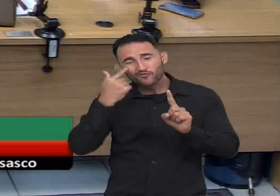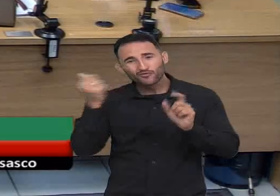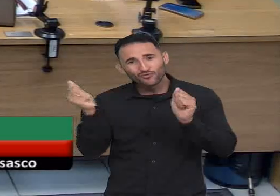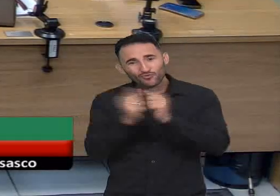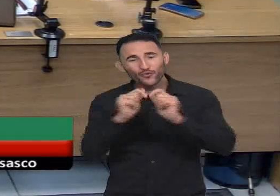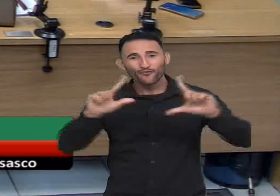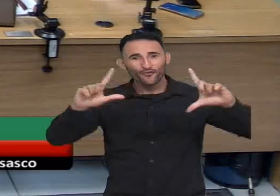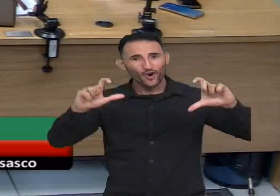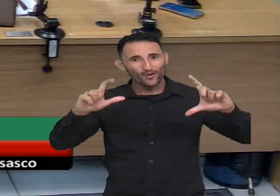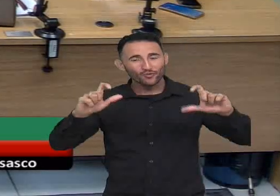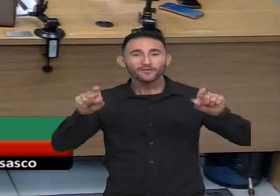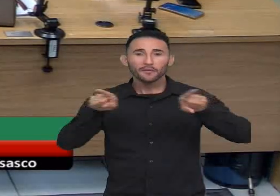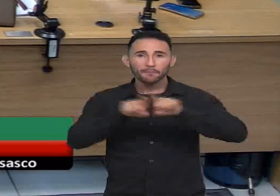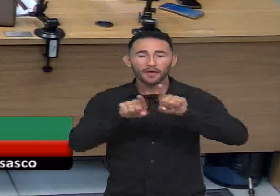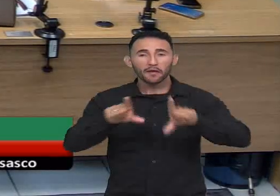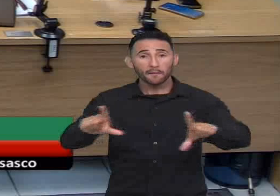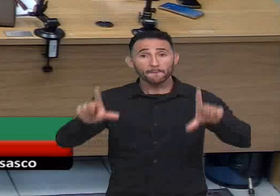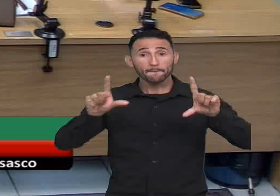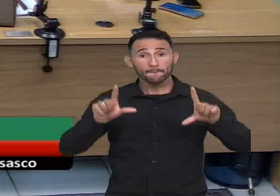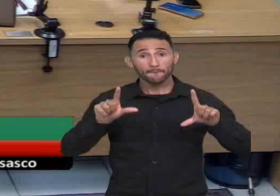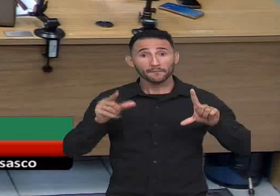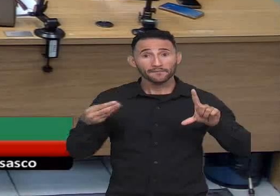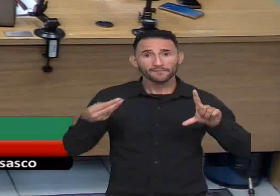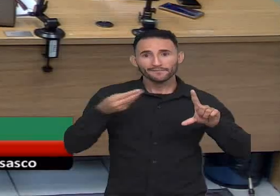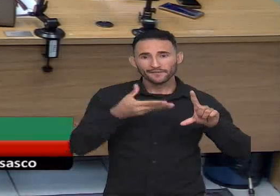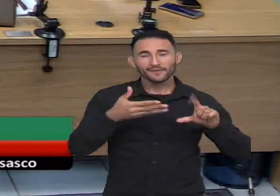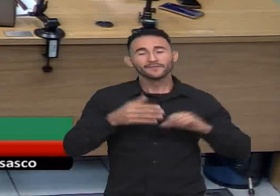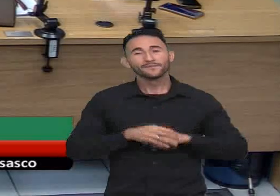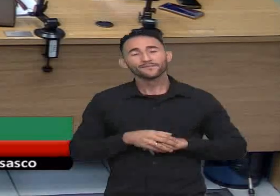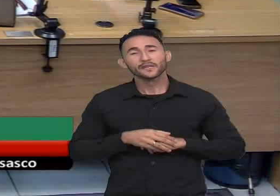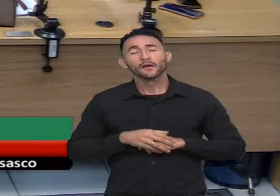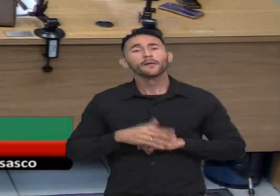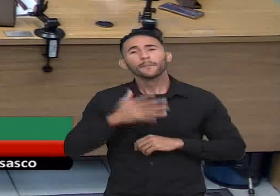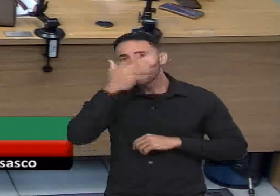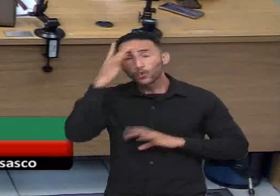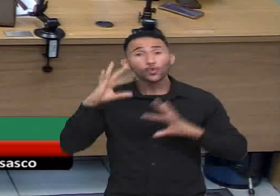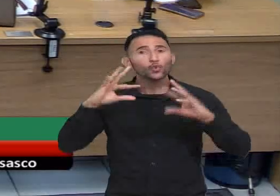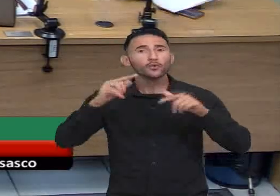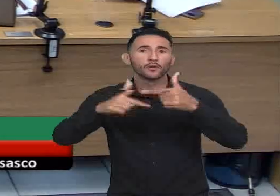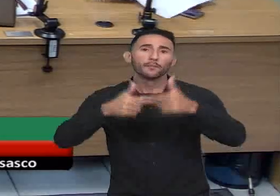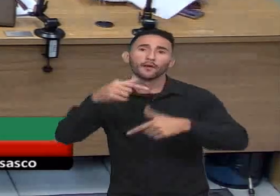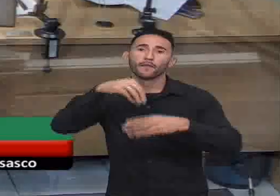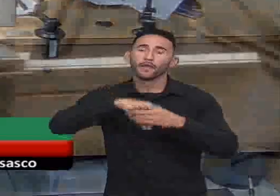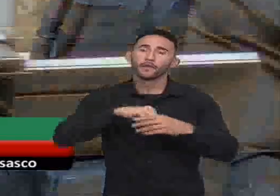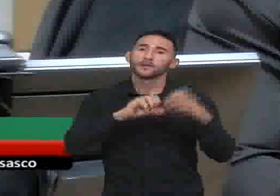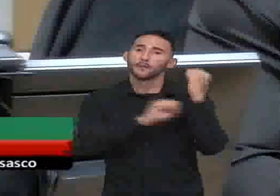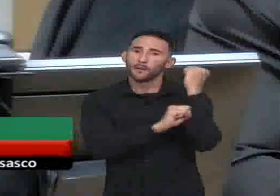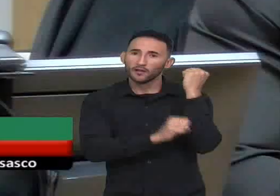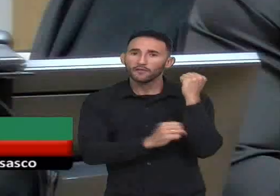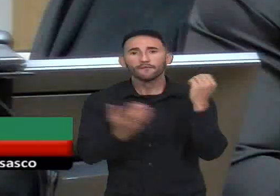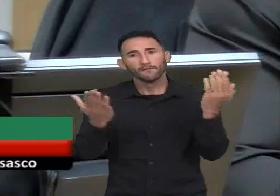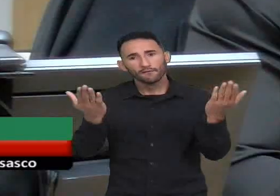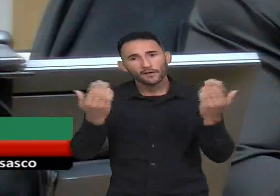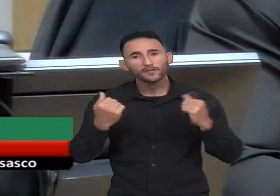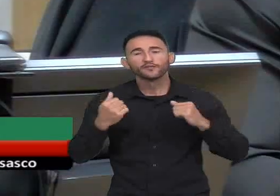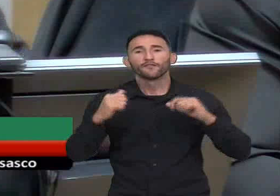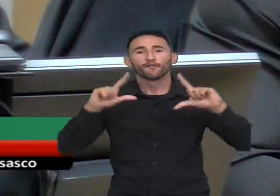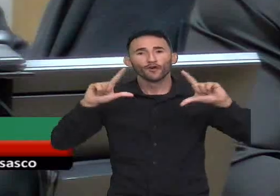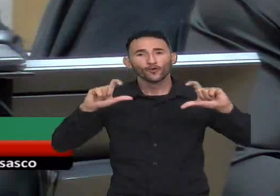os seus assessores, o pessoal da Sabesp que estão por aí. Pode entrar para tirar uma foto e receber a homenagem.